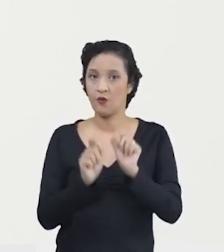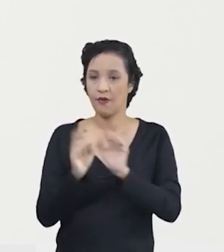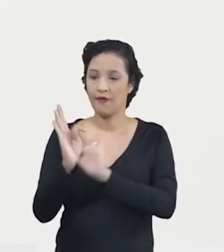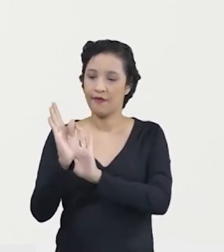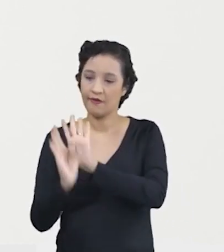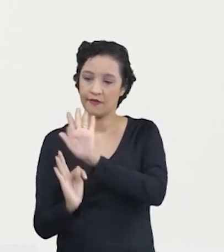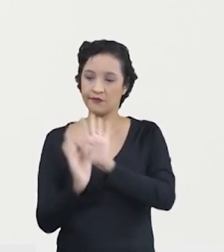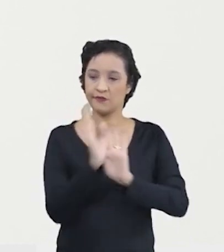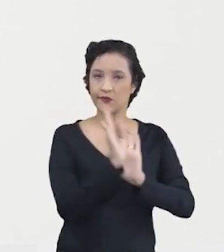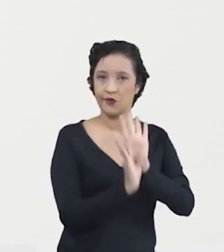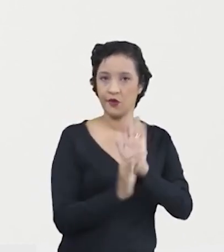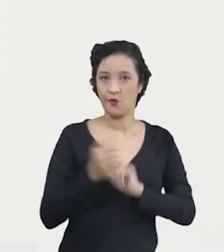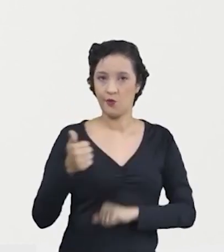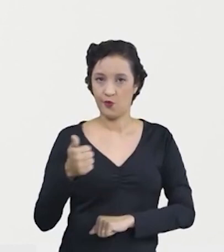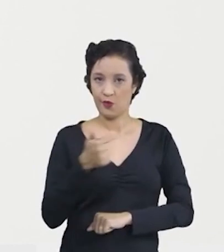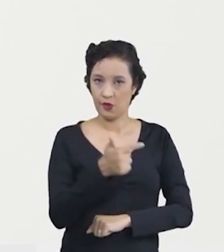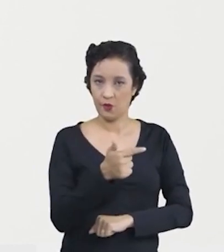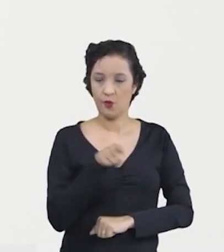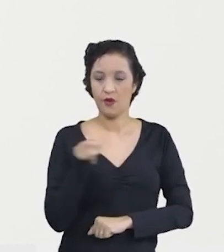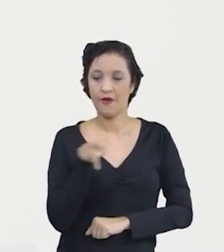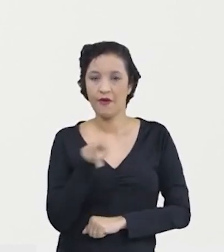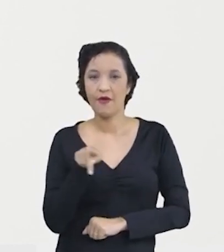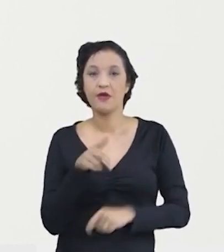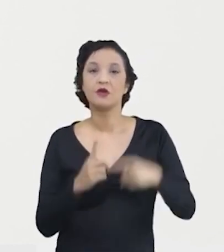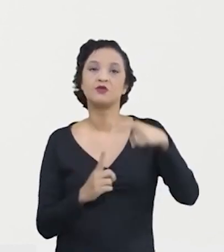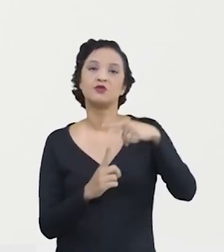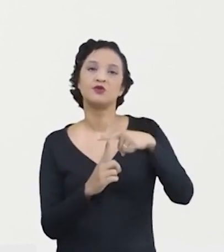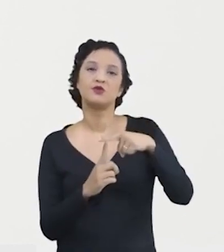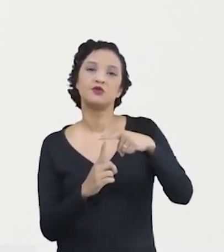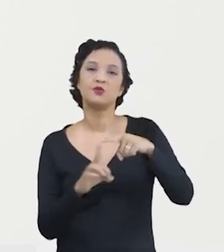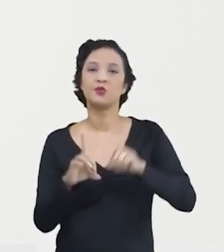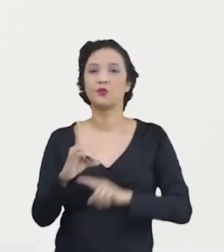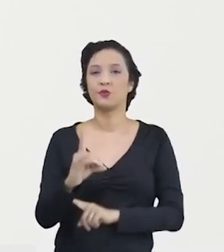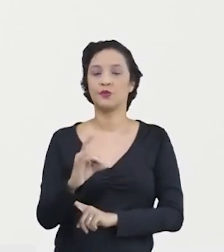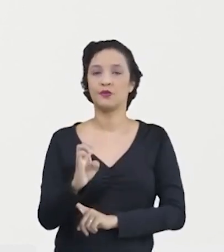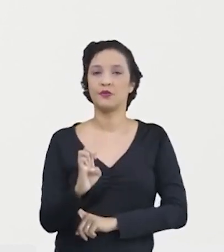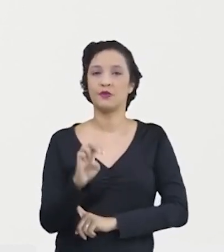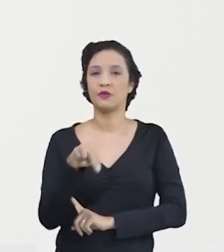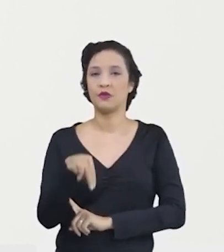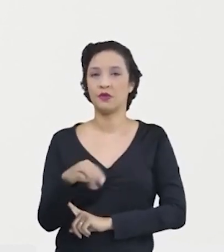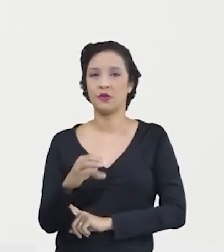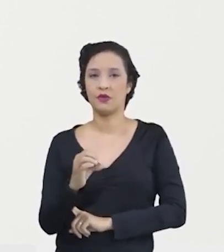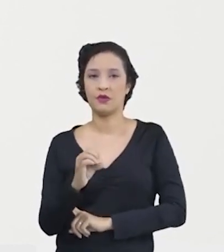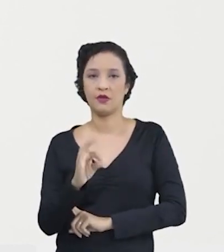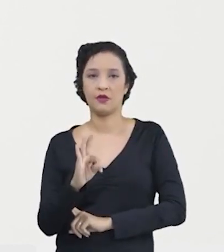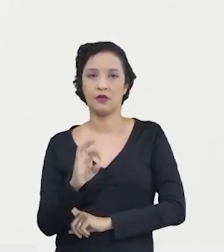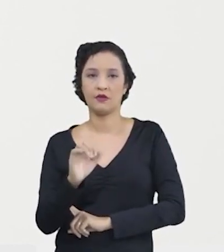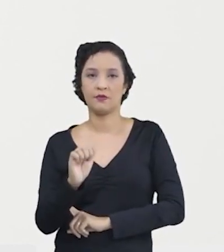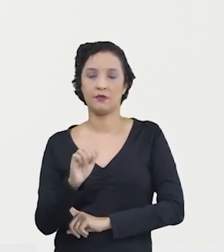linguagem denotativa. Olha aí, na linguagem